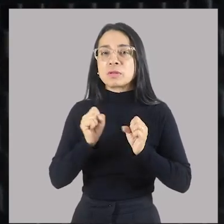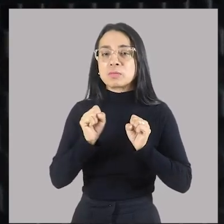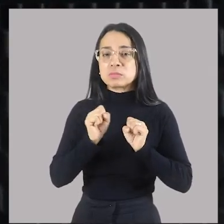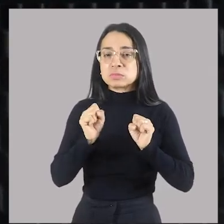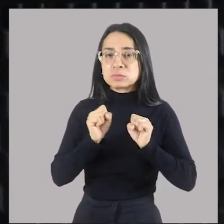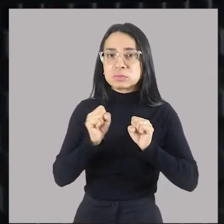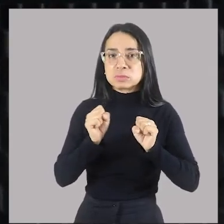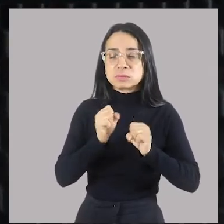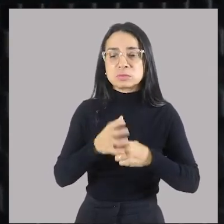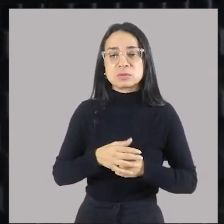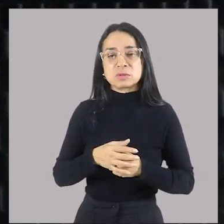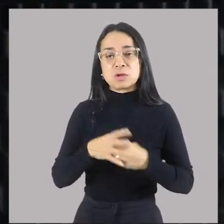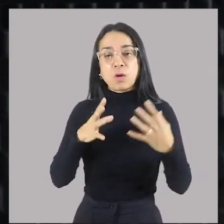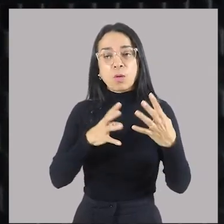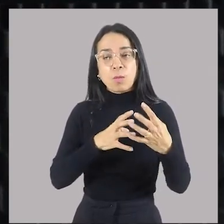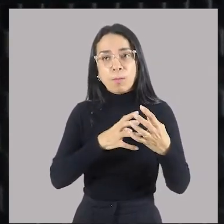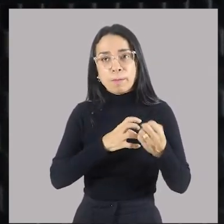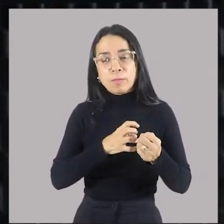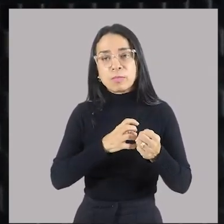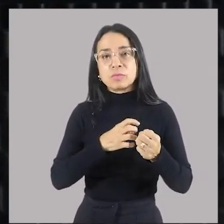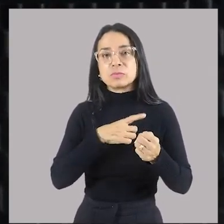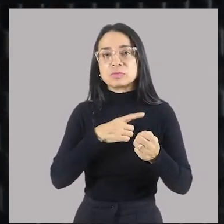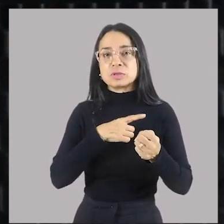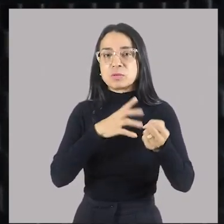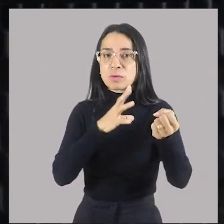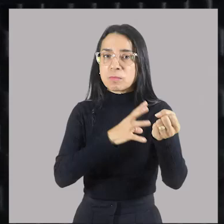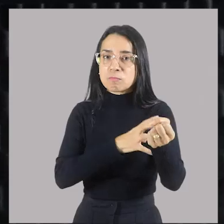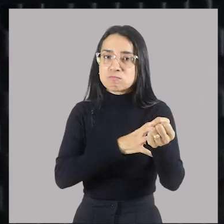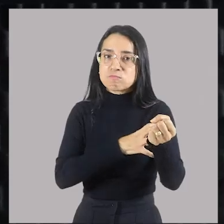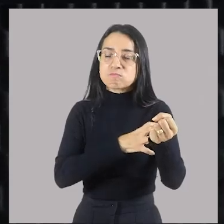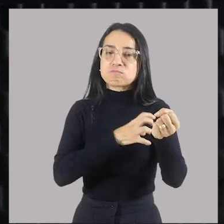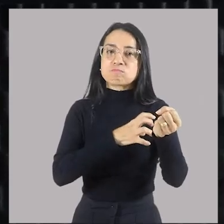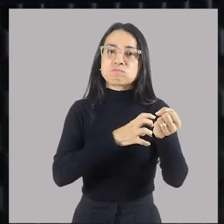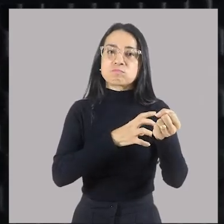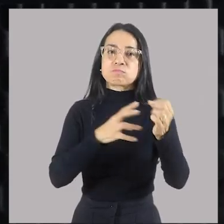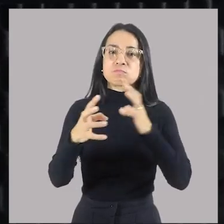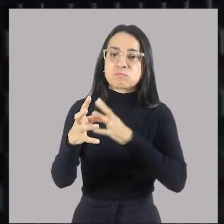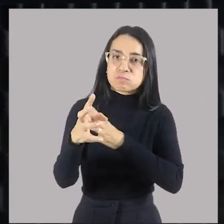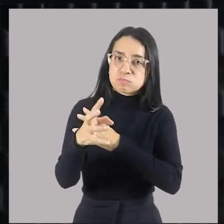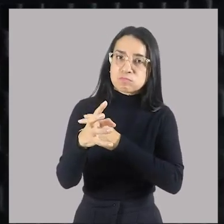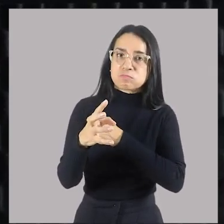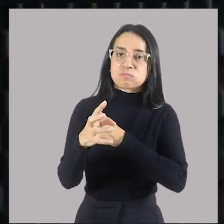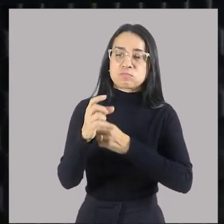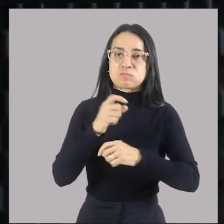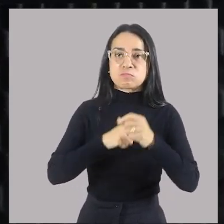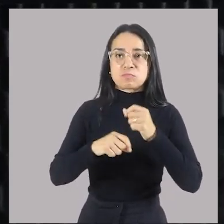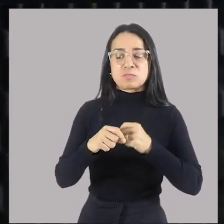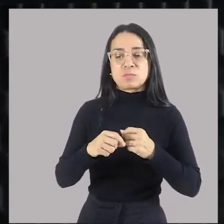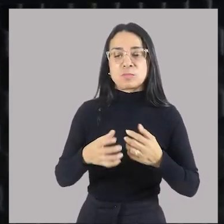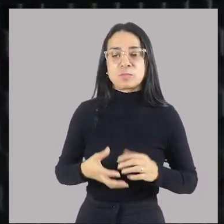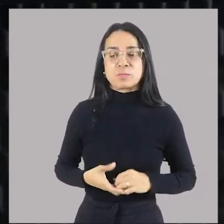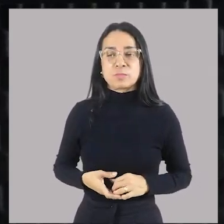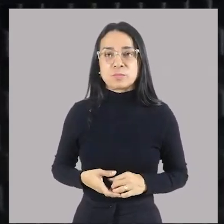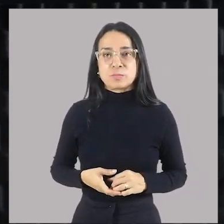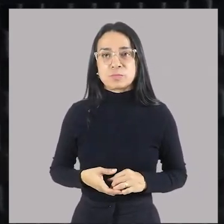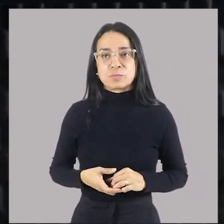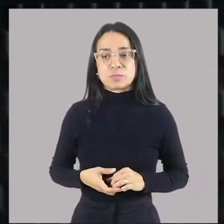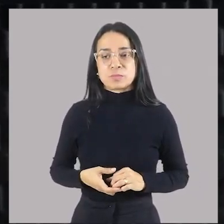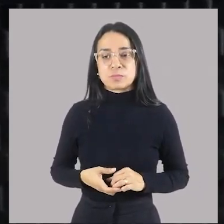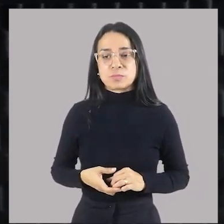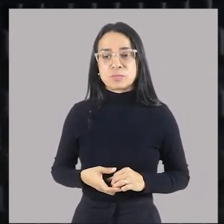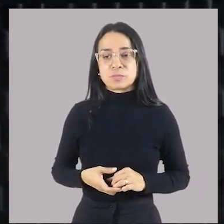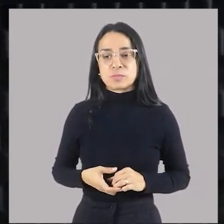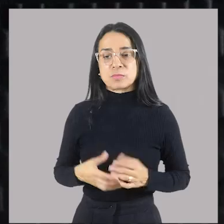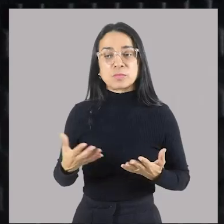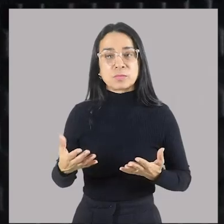O músculo começa a ter uma contração, a musculatura esquelética começa a ter uma contração